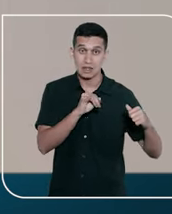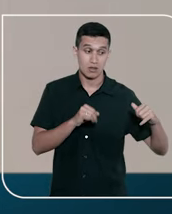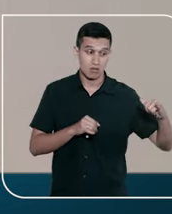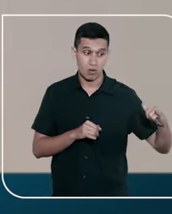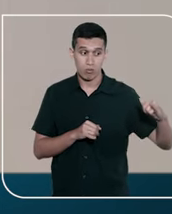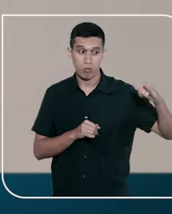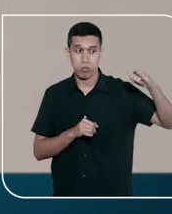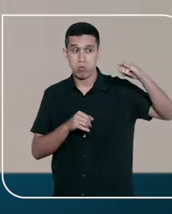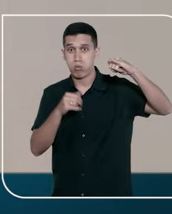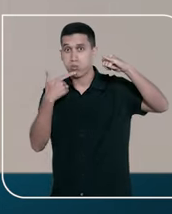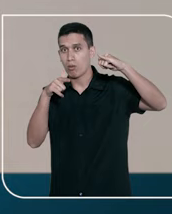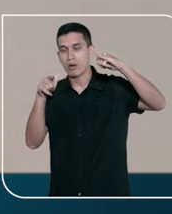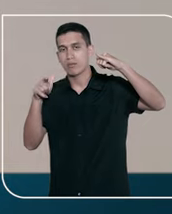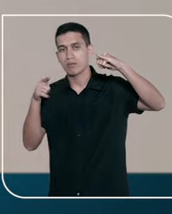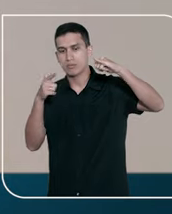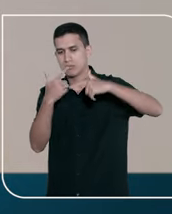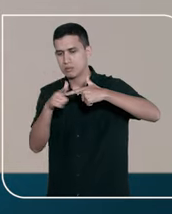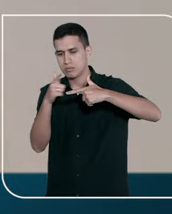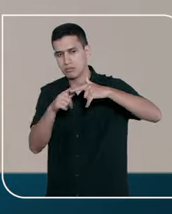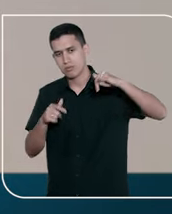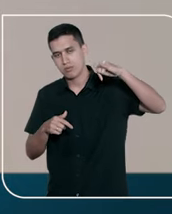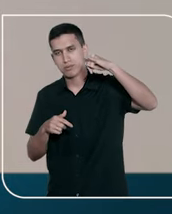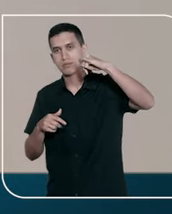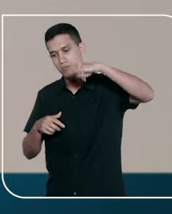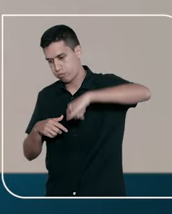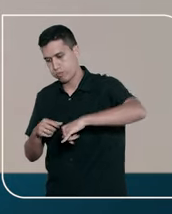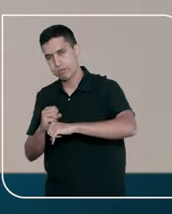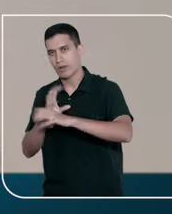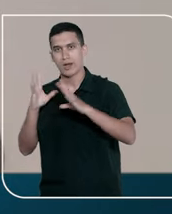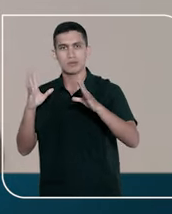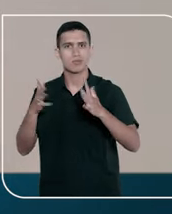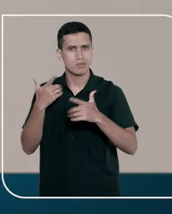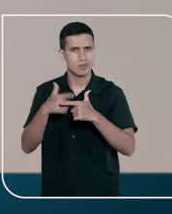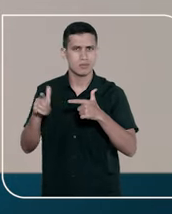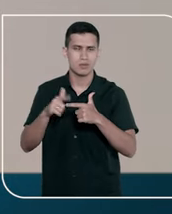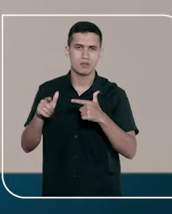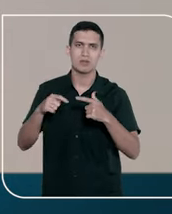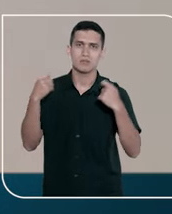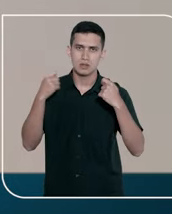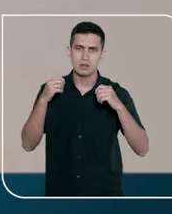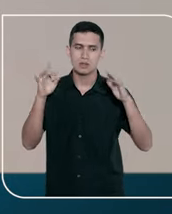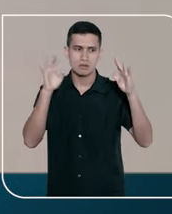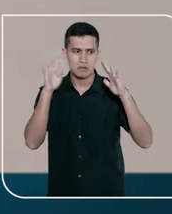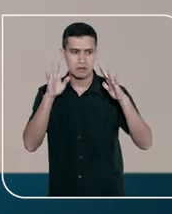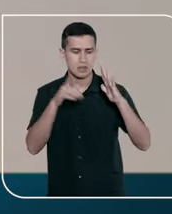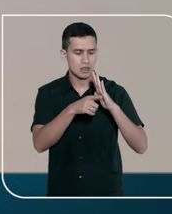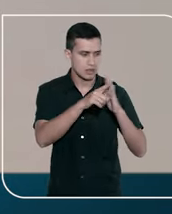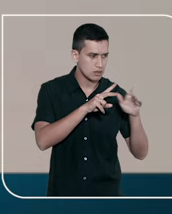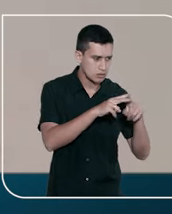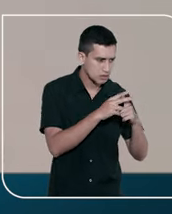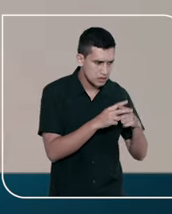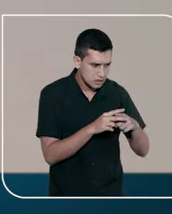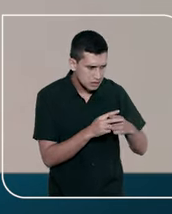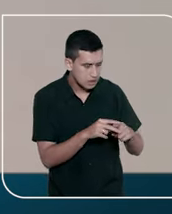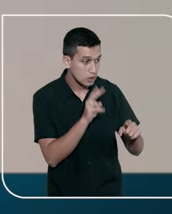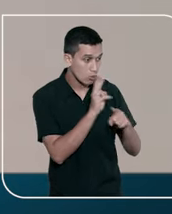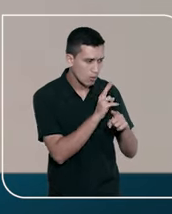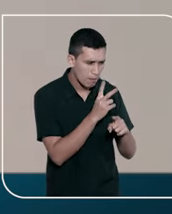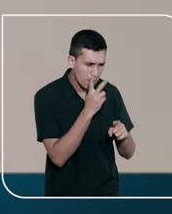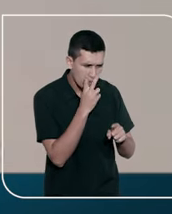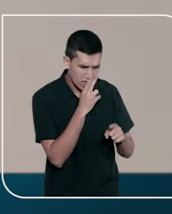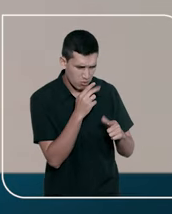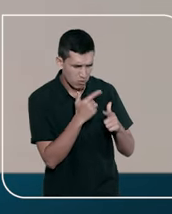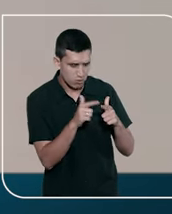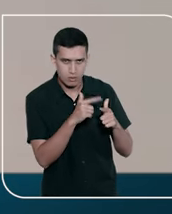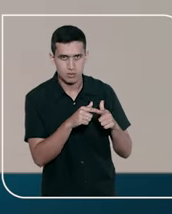dever de precaução. A companhia aérea tem que atrasar o voo se há a menor suspeita de um problema mecânico. Então, é a segurança que se preza.